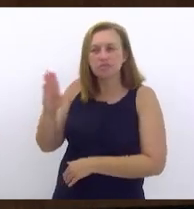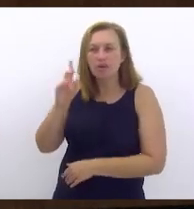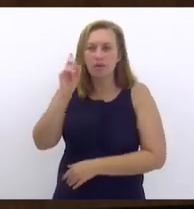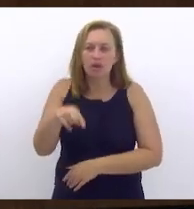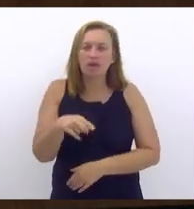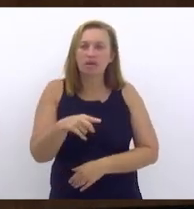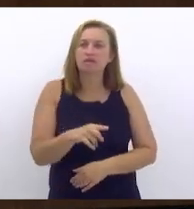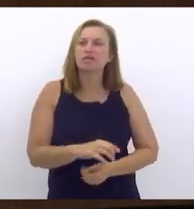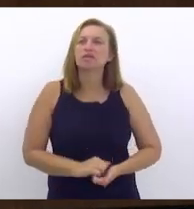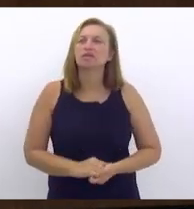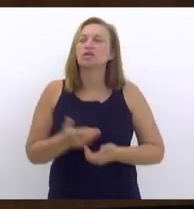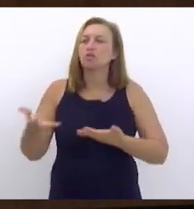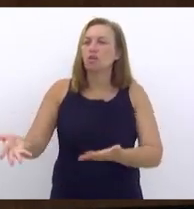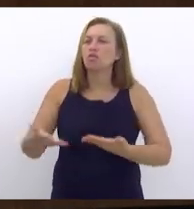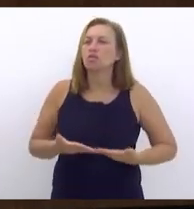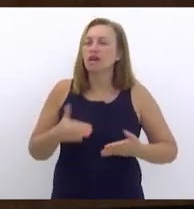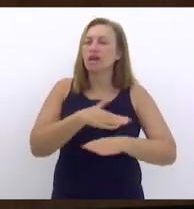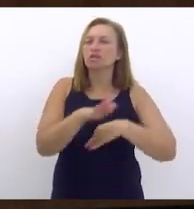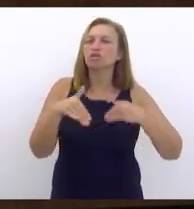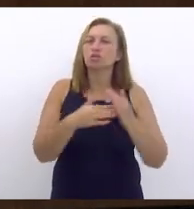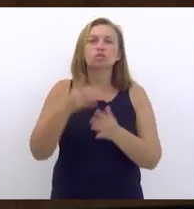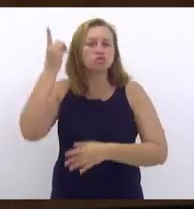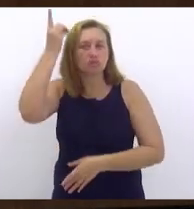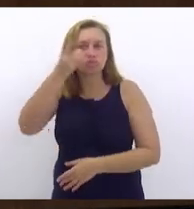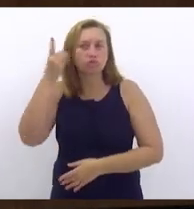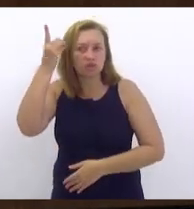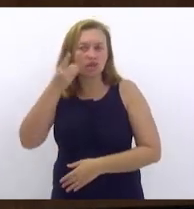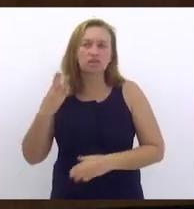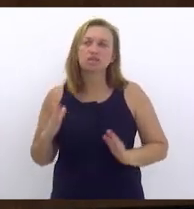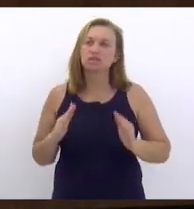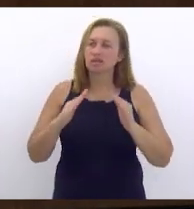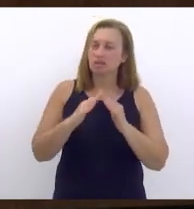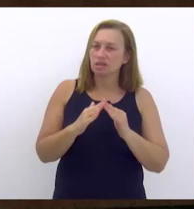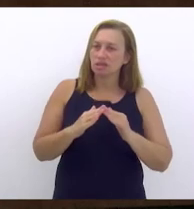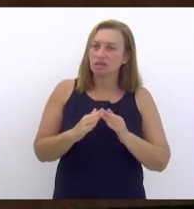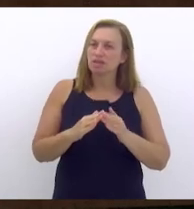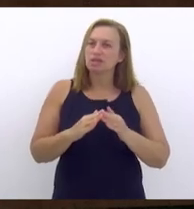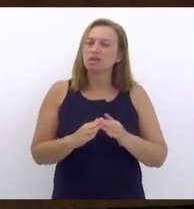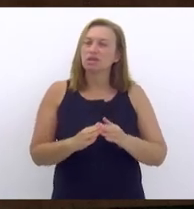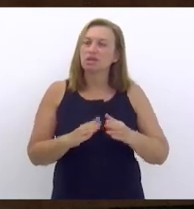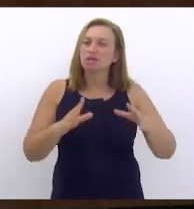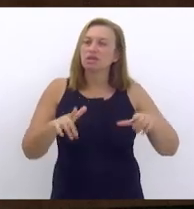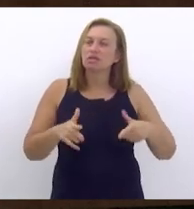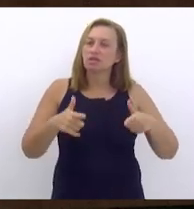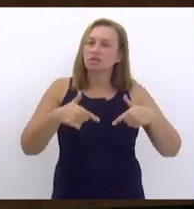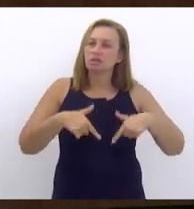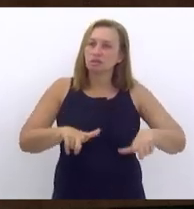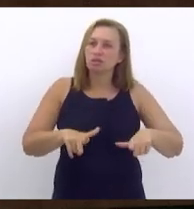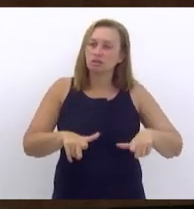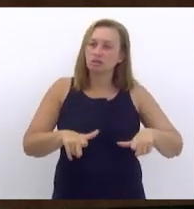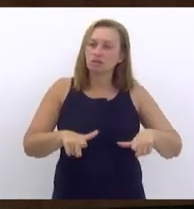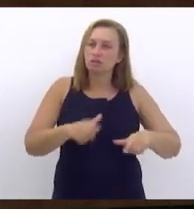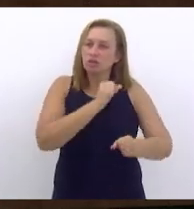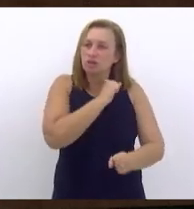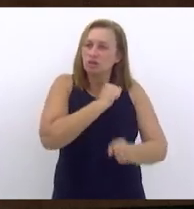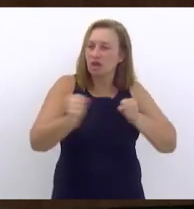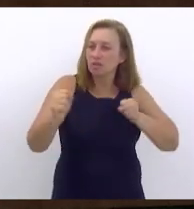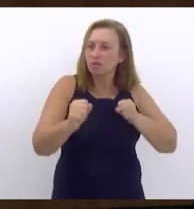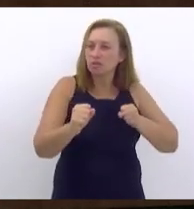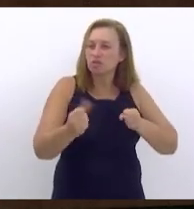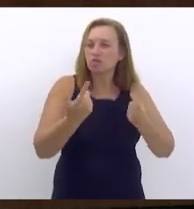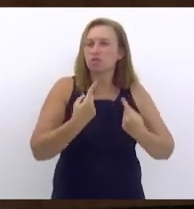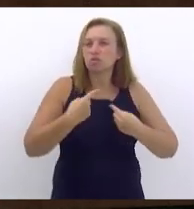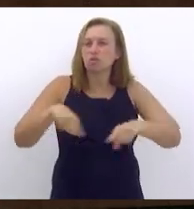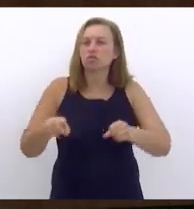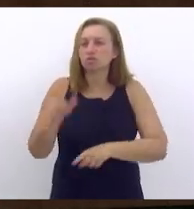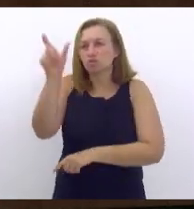é justamente convidar a todos os deputados dessa casa para assinar essa moção de repúdio contra o prefeito de Barra do